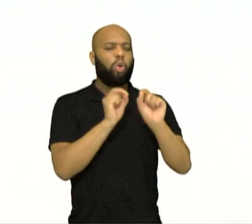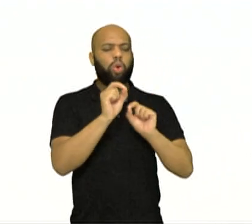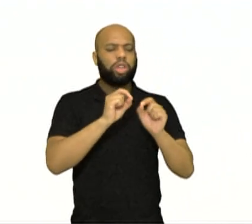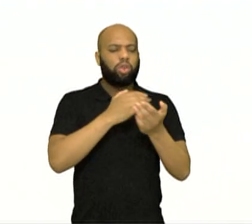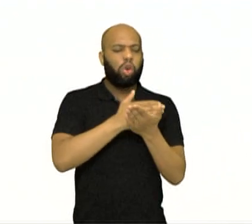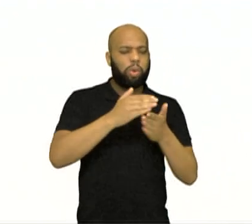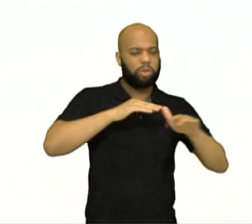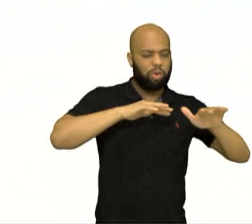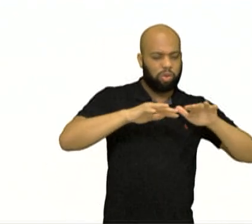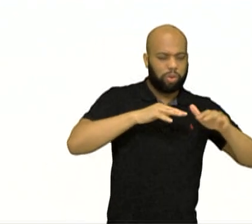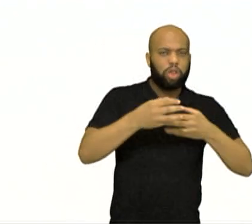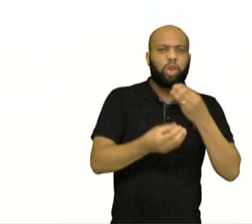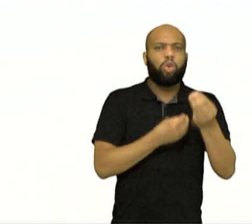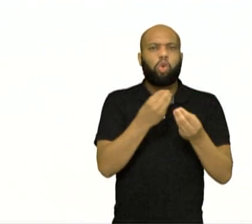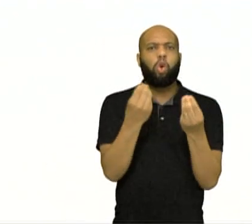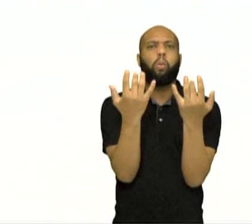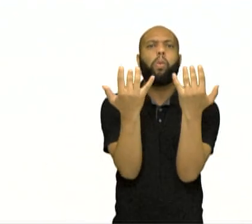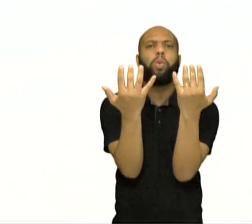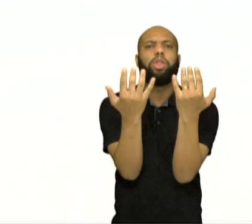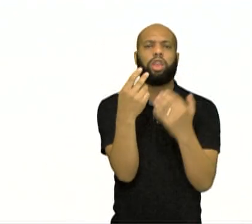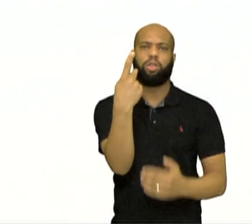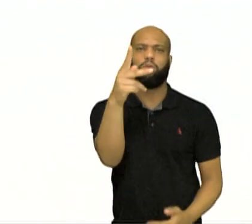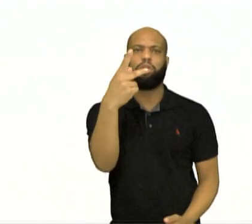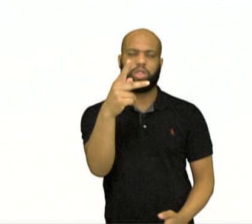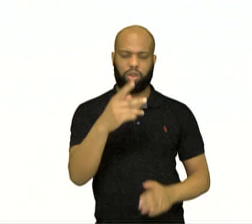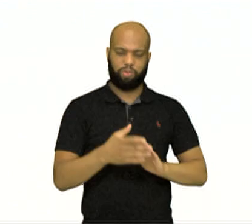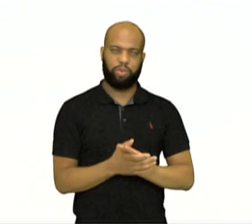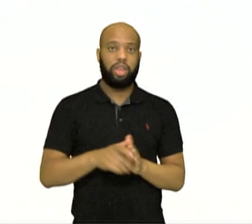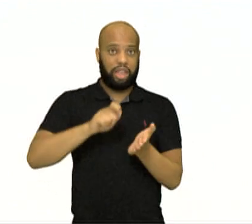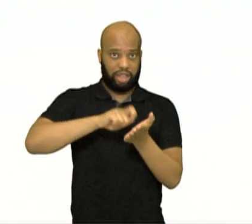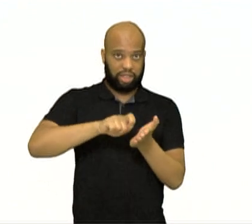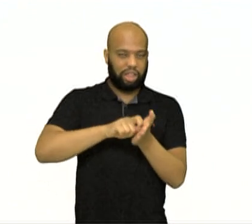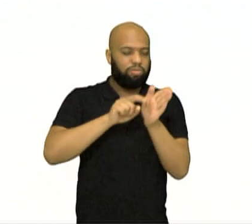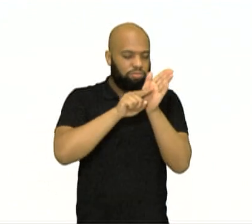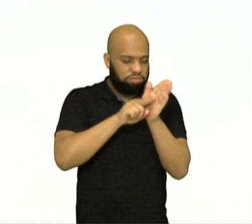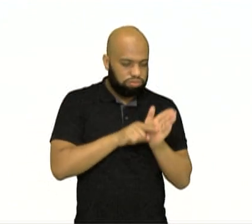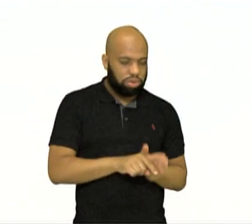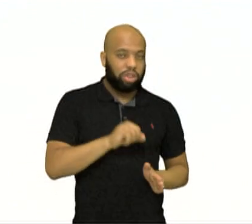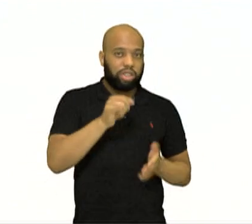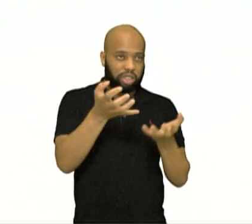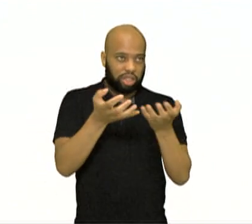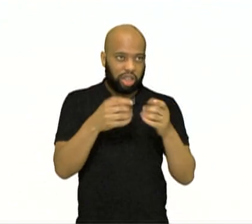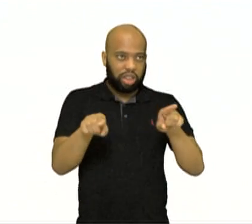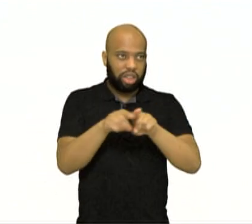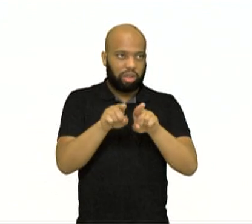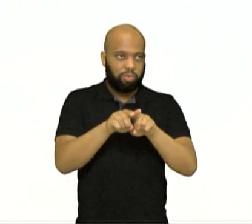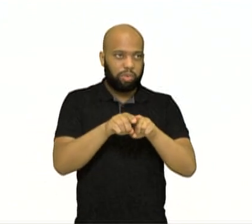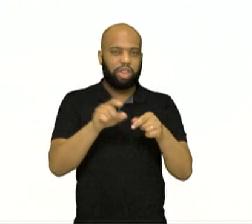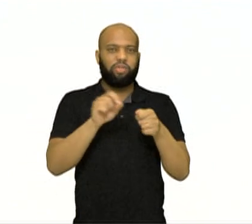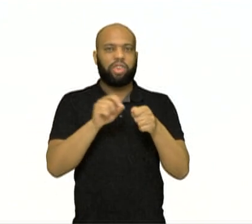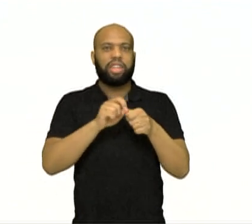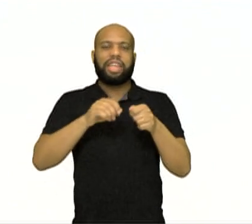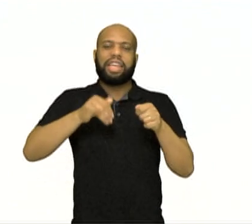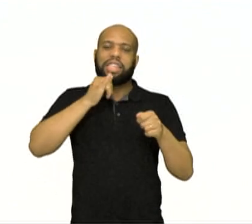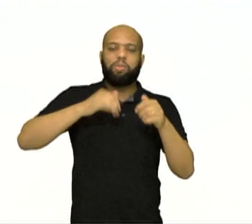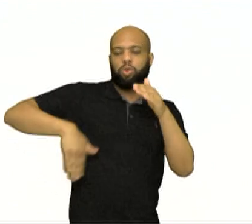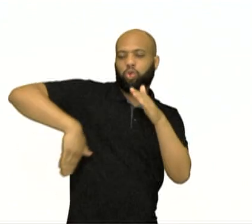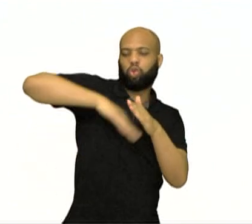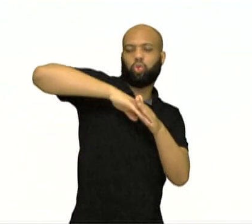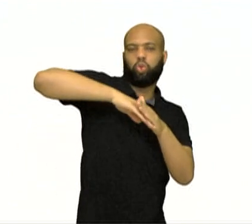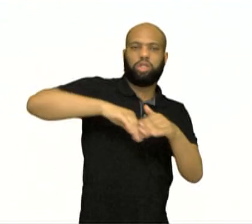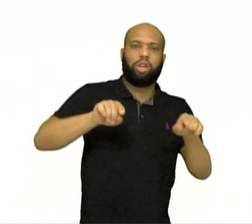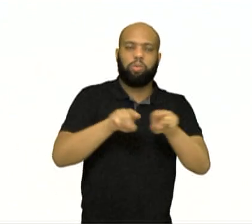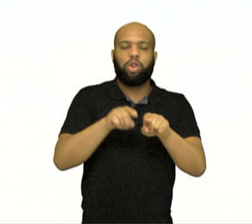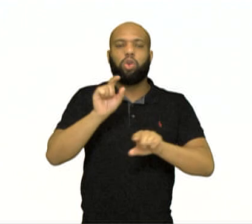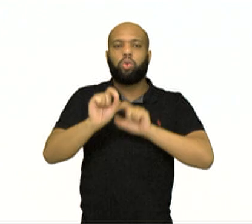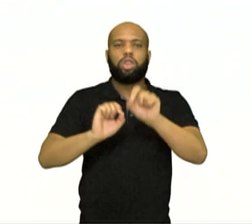ficam posicionados os seus dedos. Então faça essa pesquisa se quiser adicionar aí também um chute da perna, como o